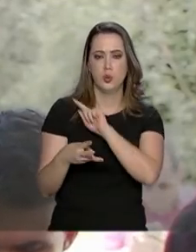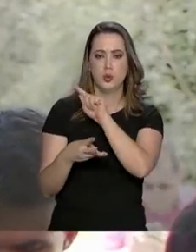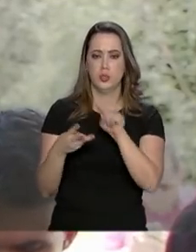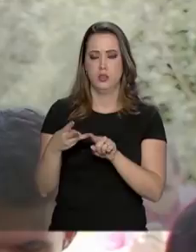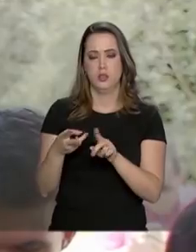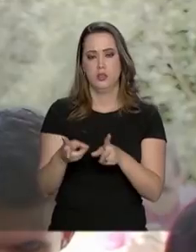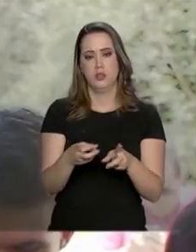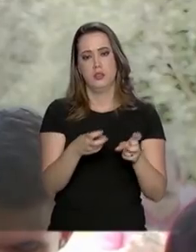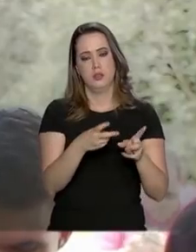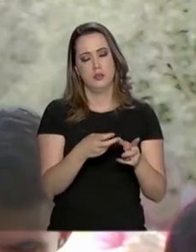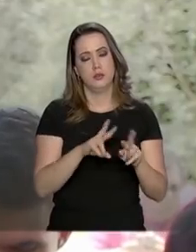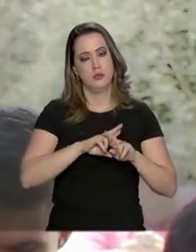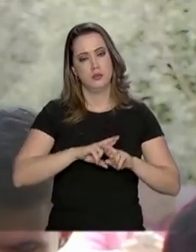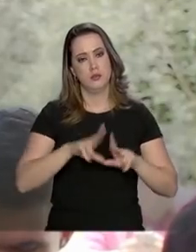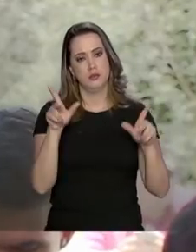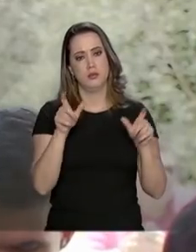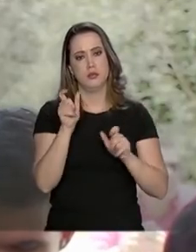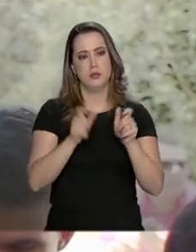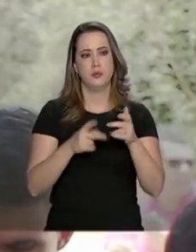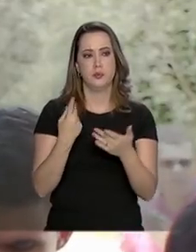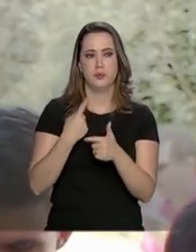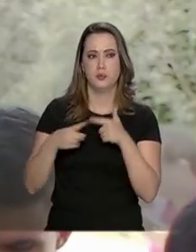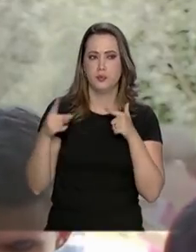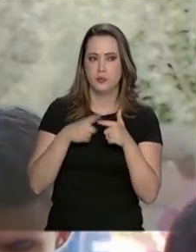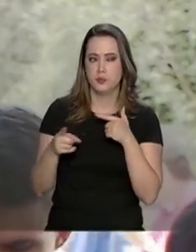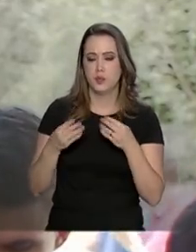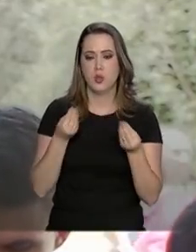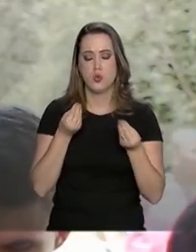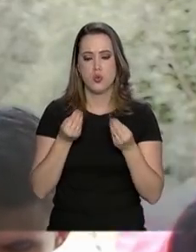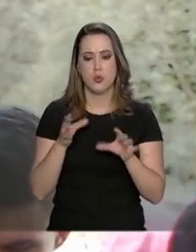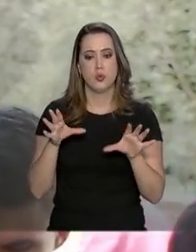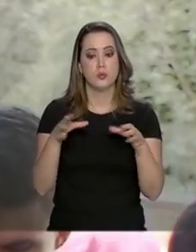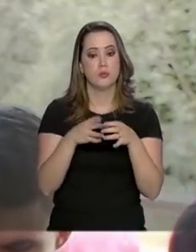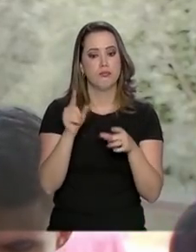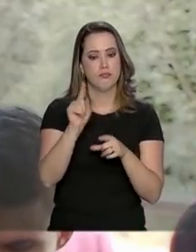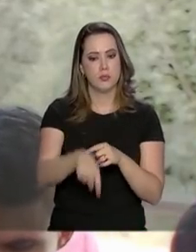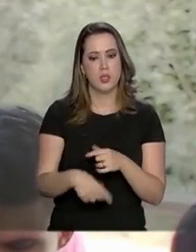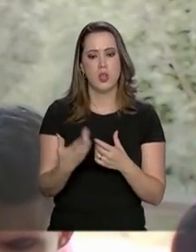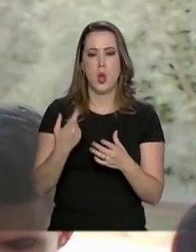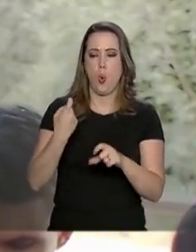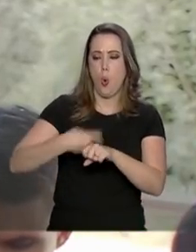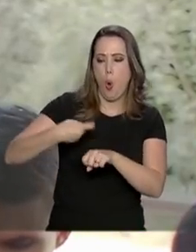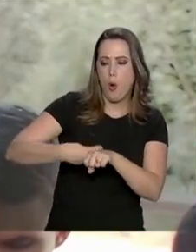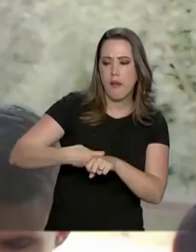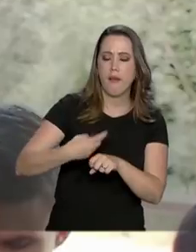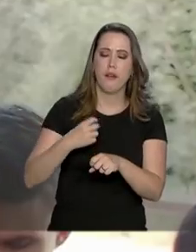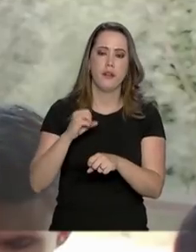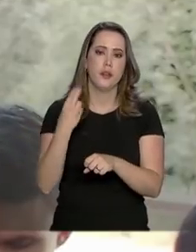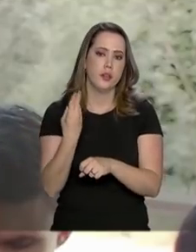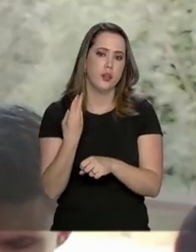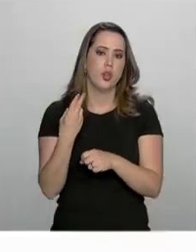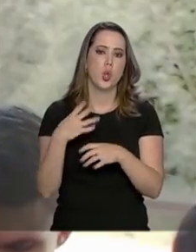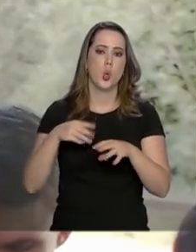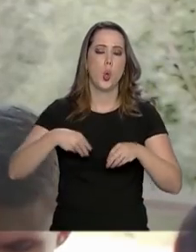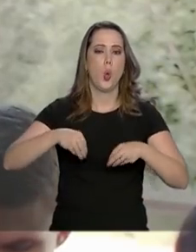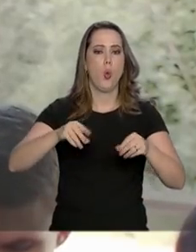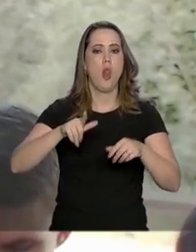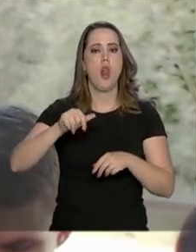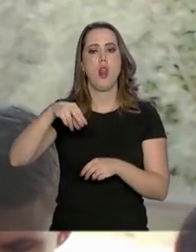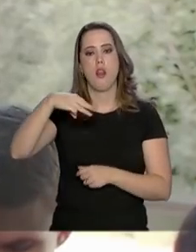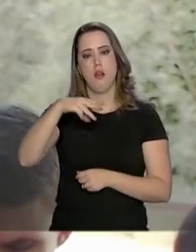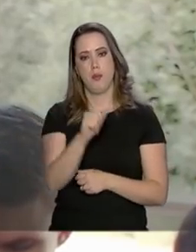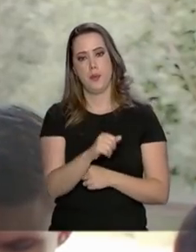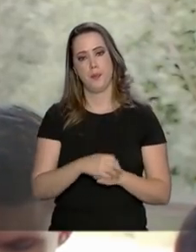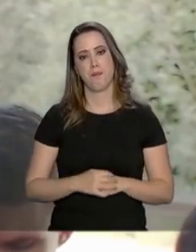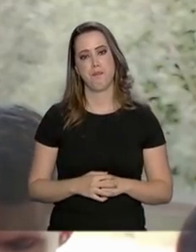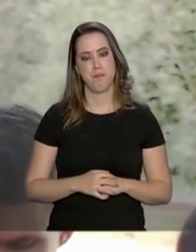consegue identificar a diferença entre a situação de quando o material é um material de concreto ou quando é um material de lama. Além